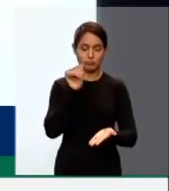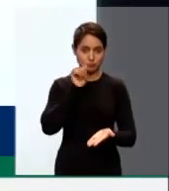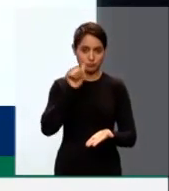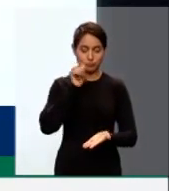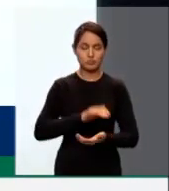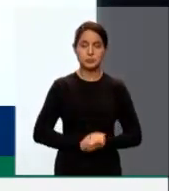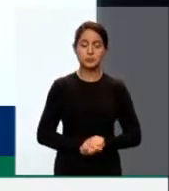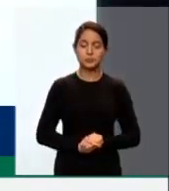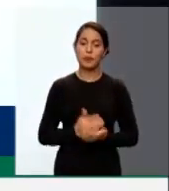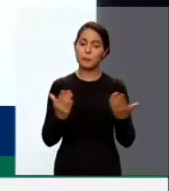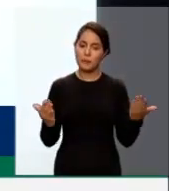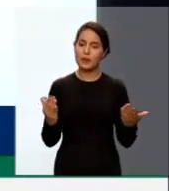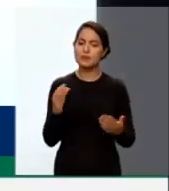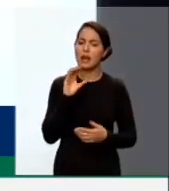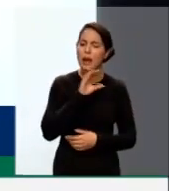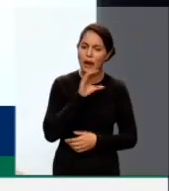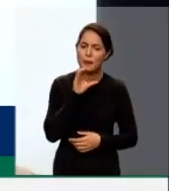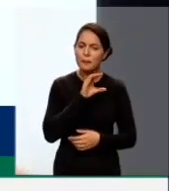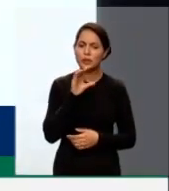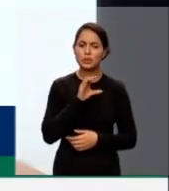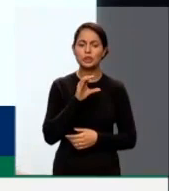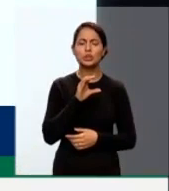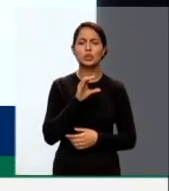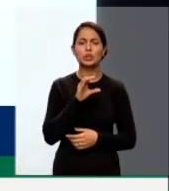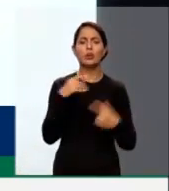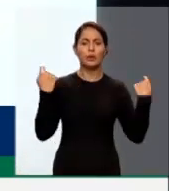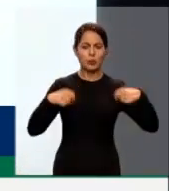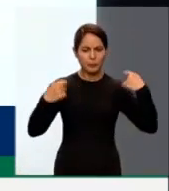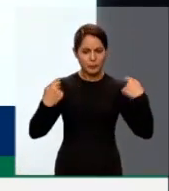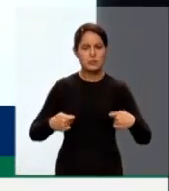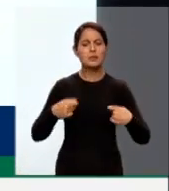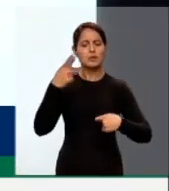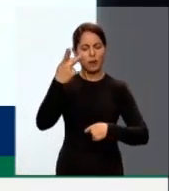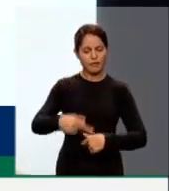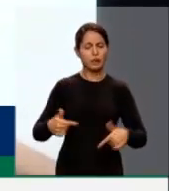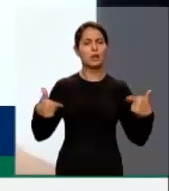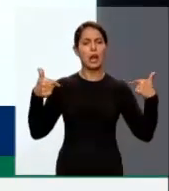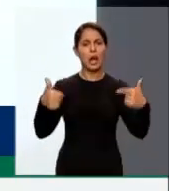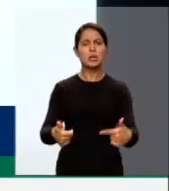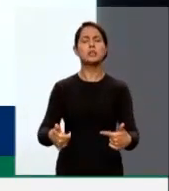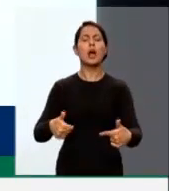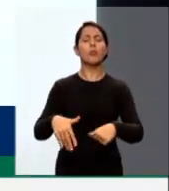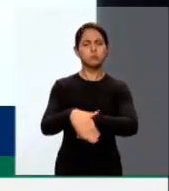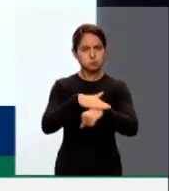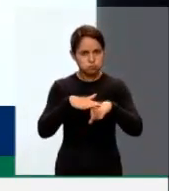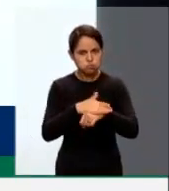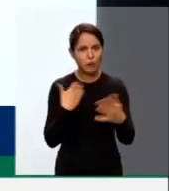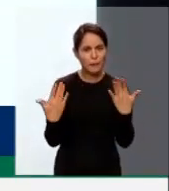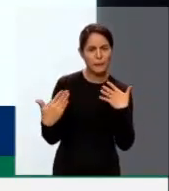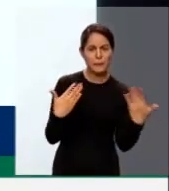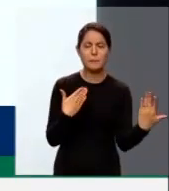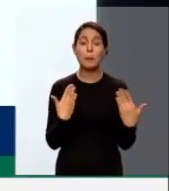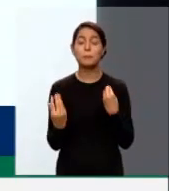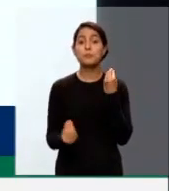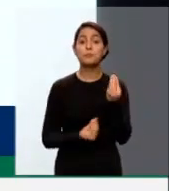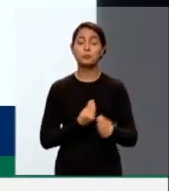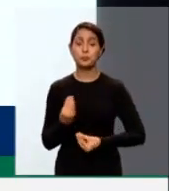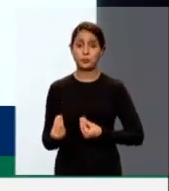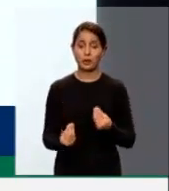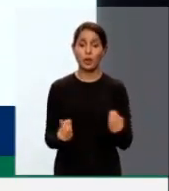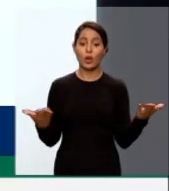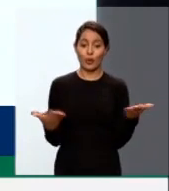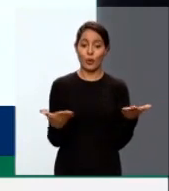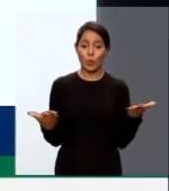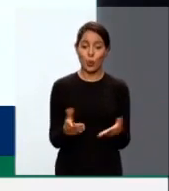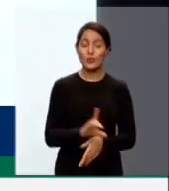fazer rapidamente, não poderia deixar de começar essa atividade, essa nossa conversa, porque hoje é um